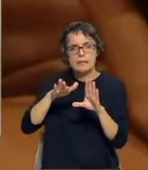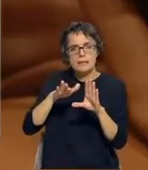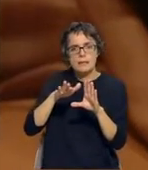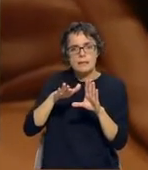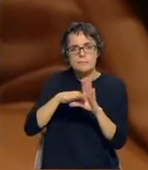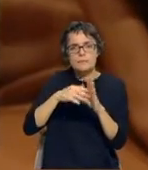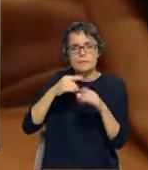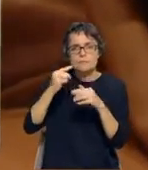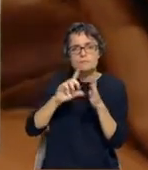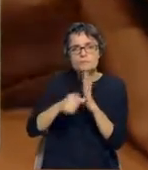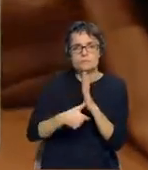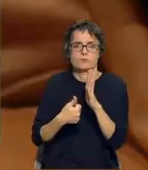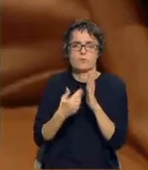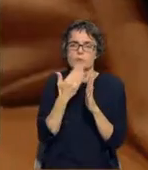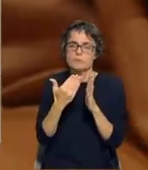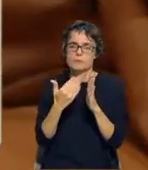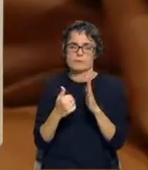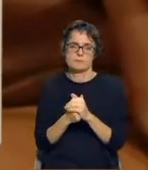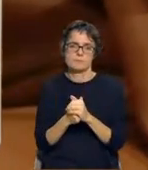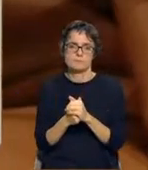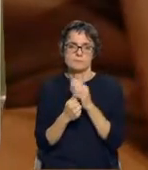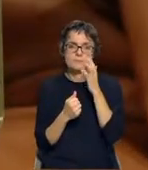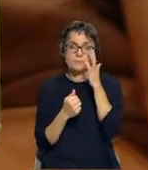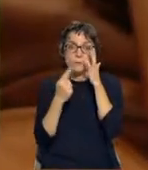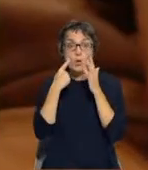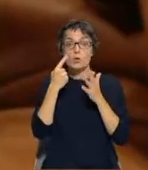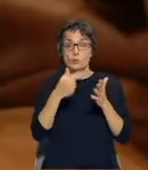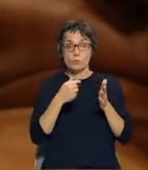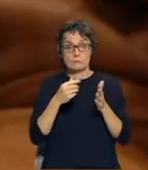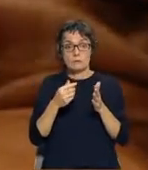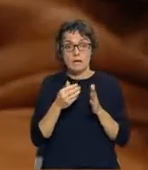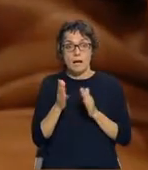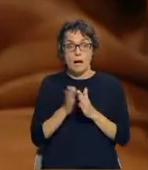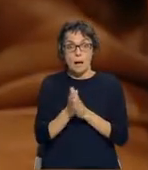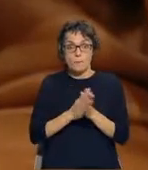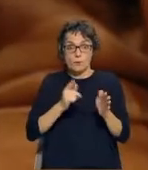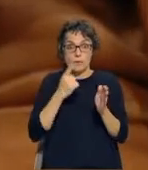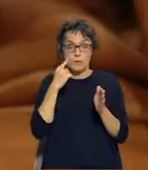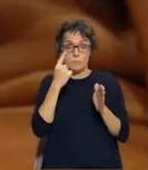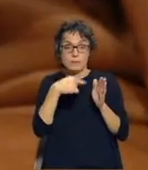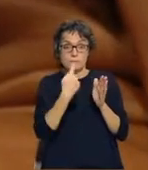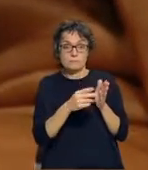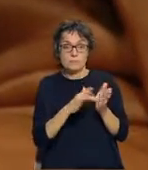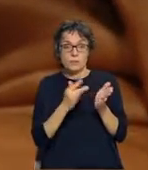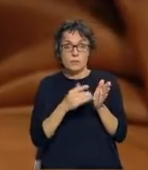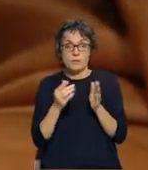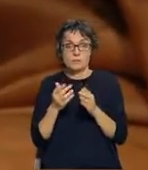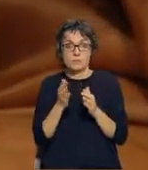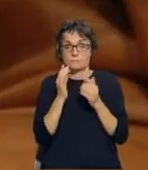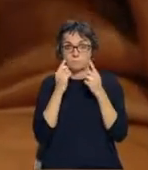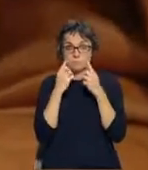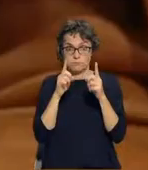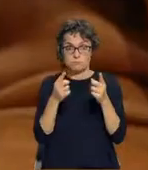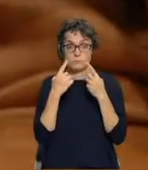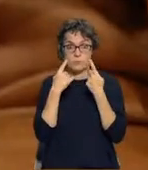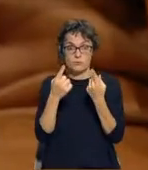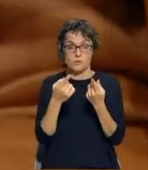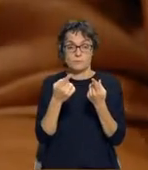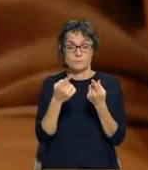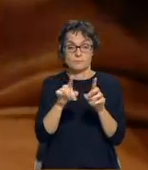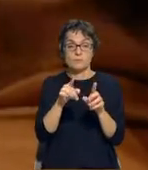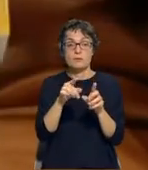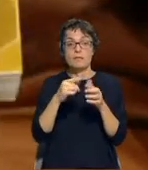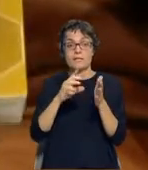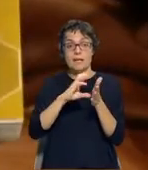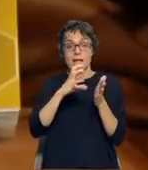nesta fase difícil. Exato, olha, eu estou a aproveitar para mostrar todos, não é? E as ilustrações são fantásticas. As ilustrações são fantásticas e são todas diferentes, isso é que é